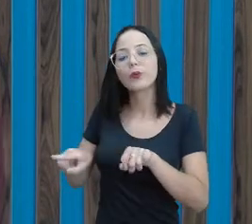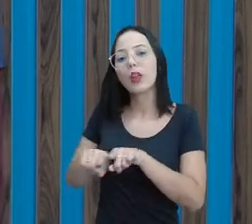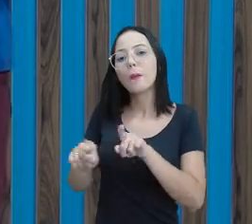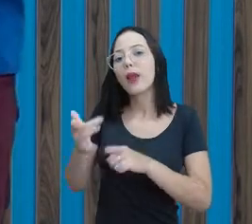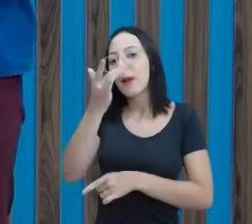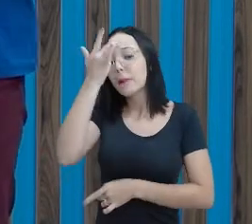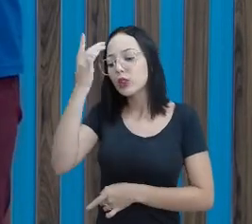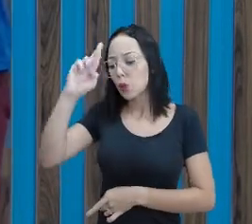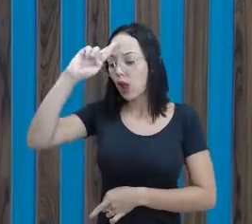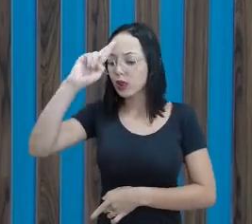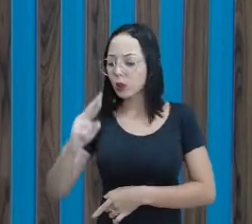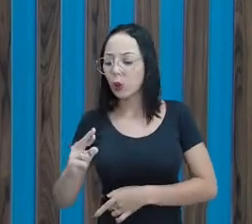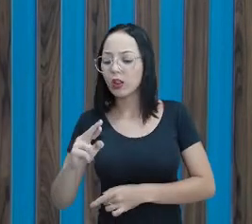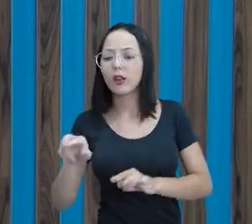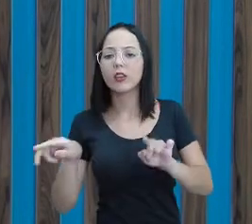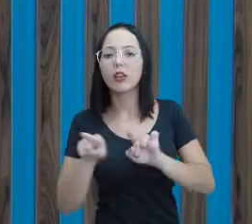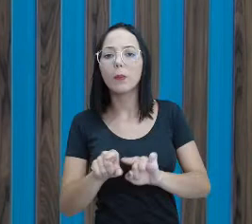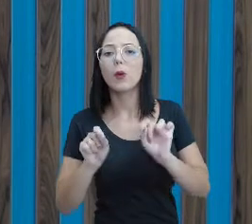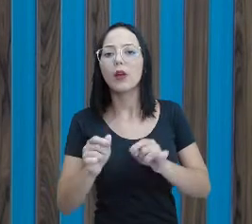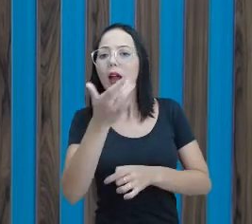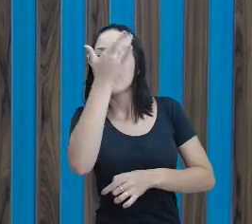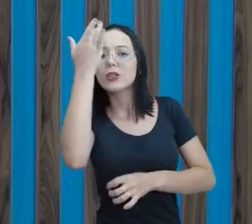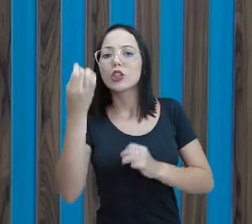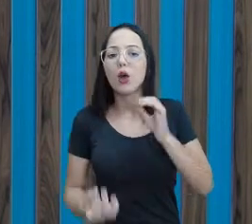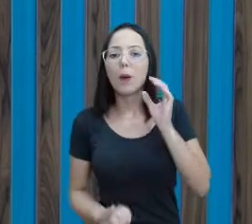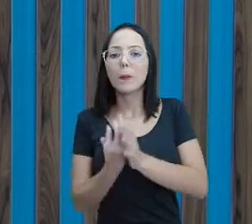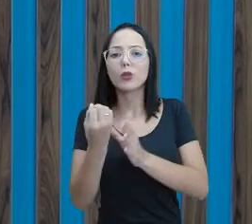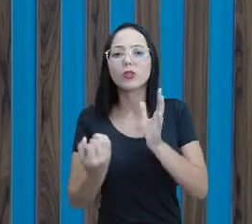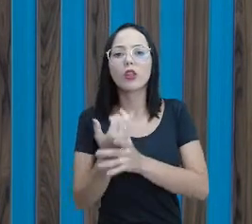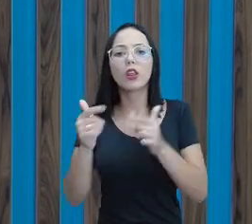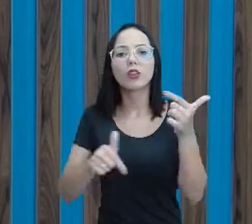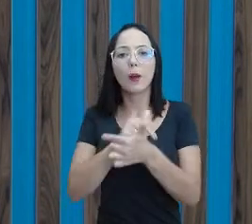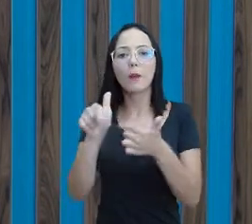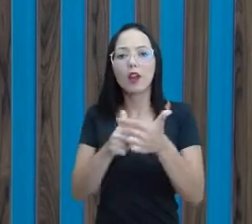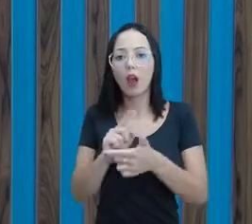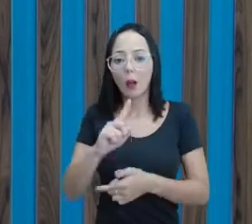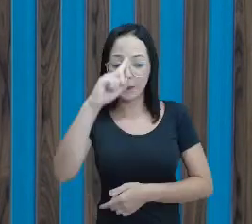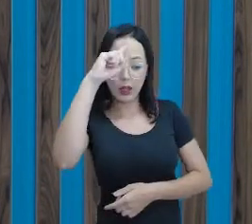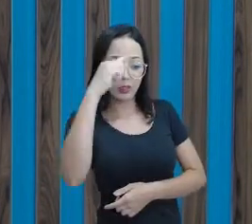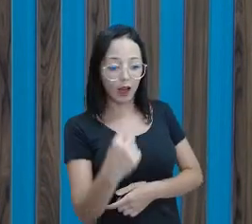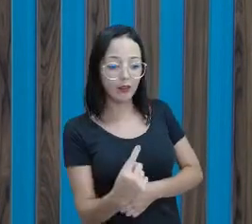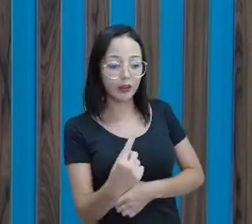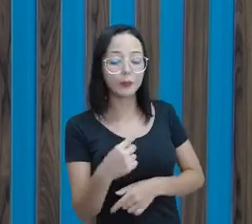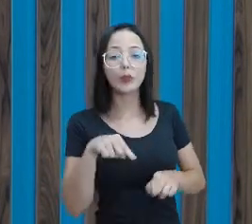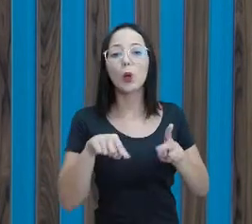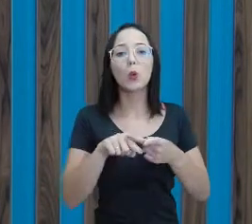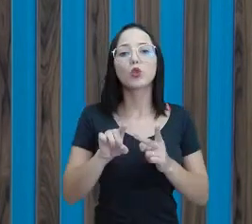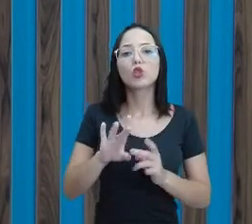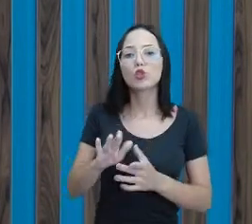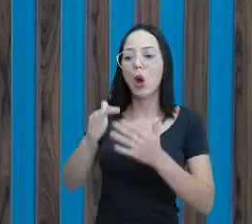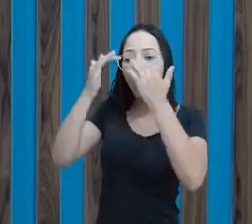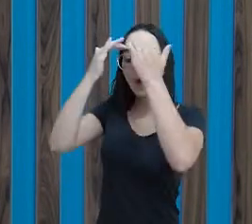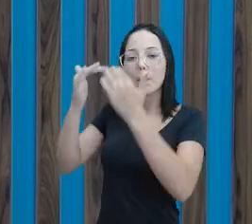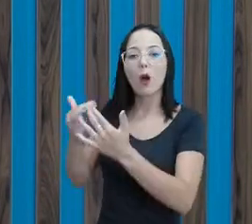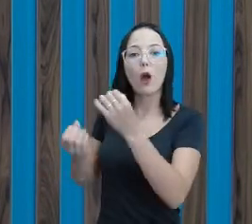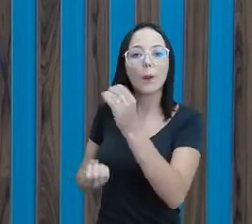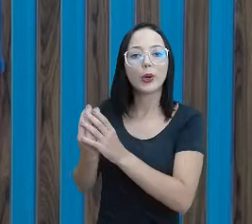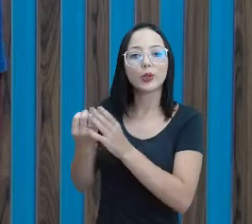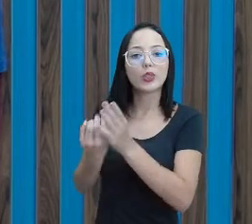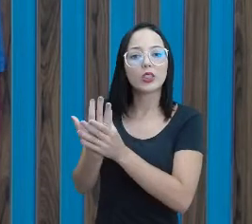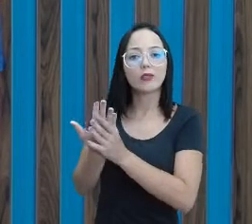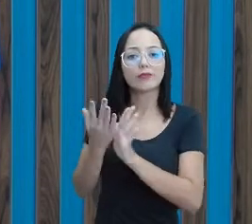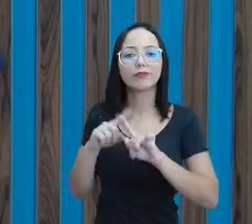terras, e tinha o colono que estava lá só para produzir. Tá? Um mandava e o outro estava lá só para poder produzir.